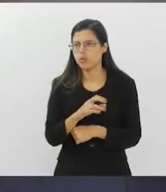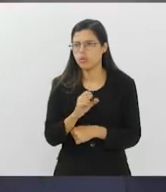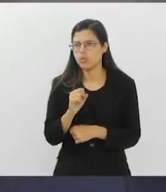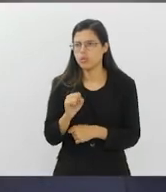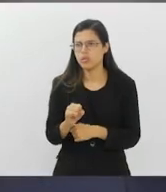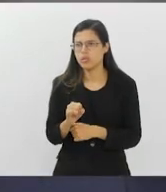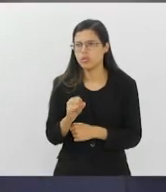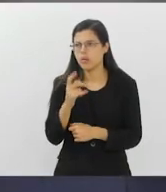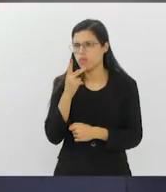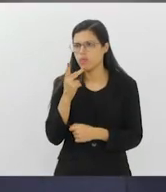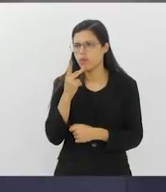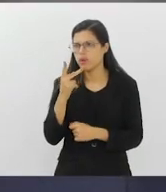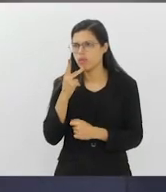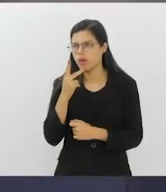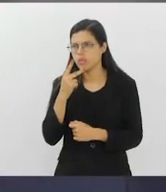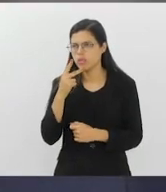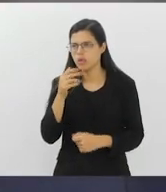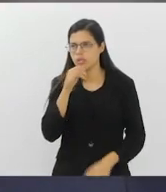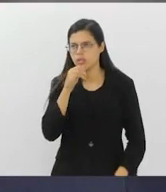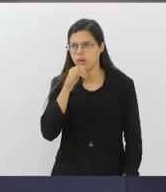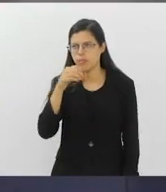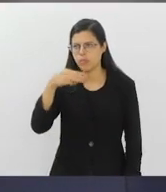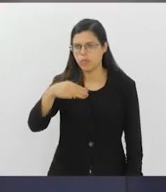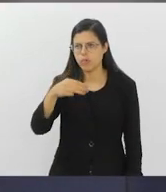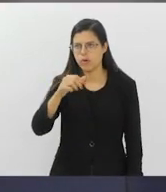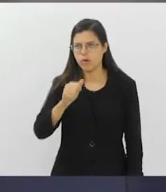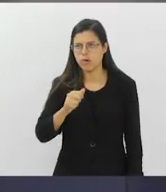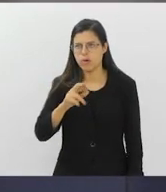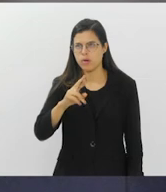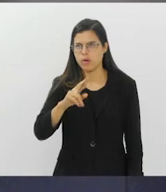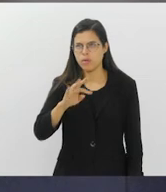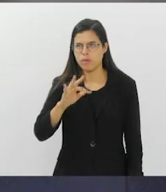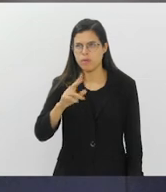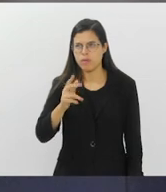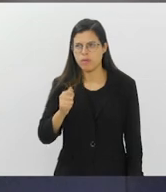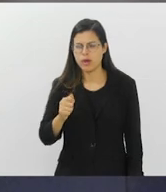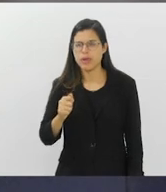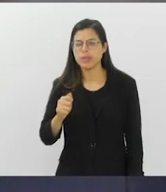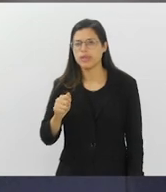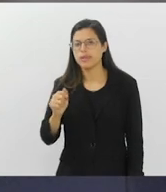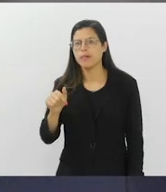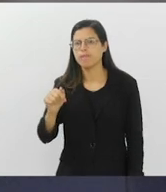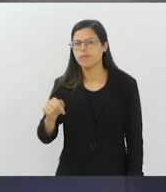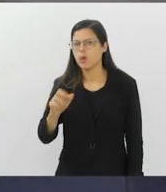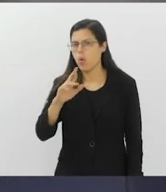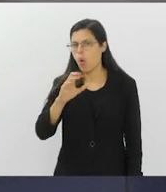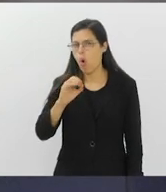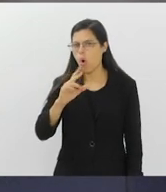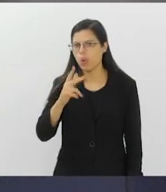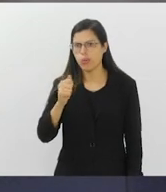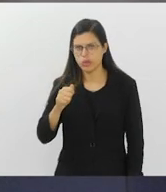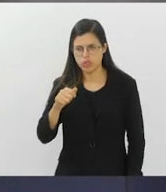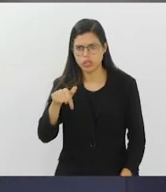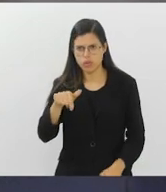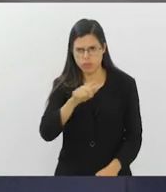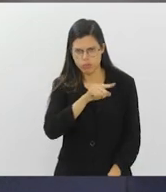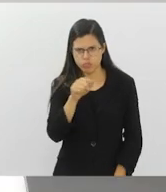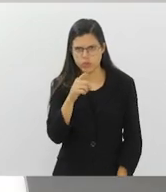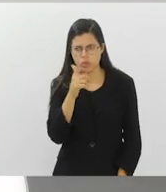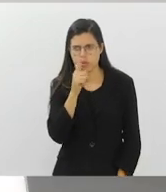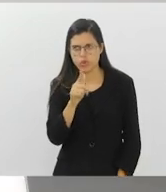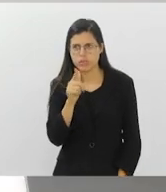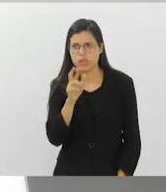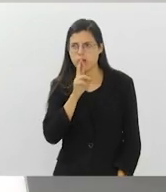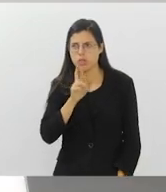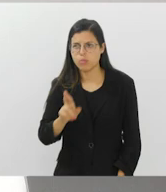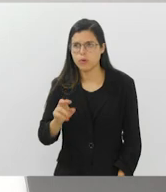Se eu dissesse assim, Marta Rocha, né? A agência pode me dizer quantas vezes a Marta Rocha buscou a agência?